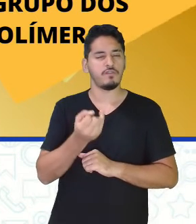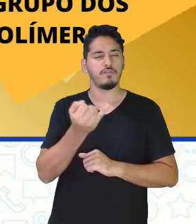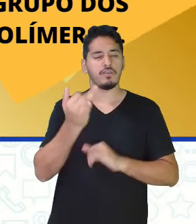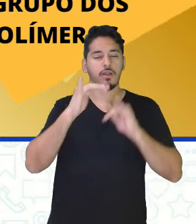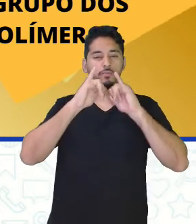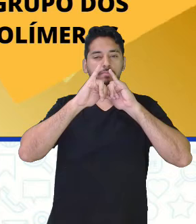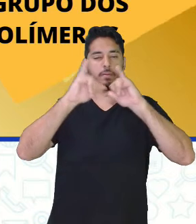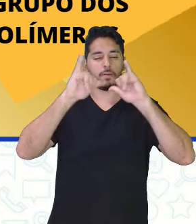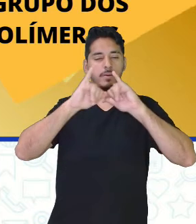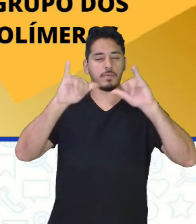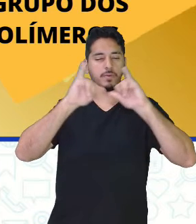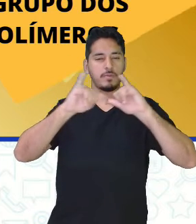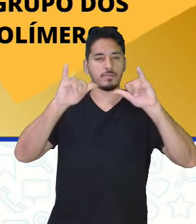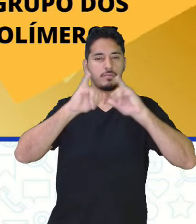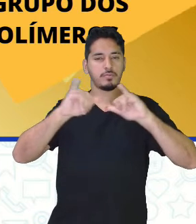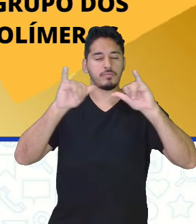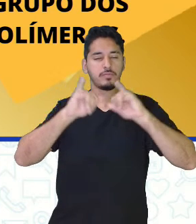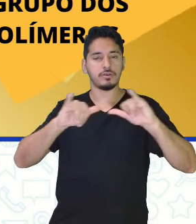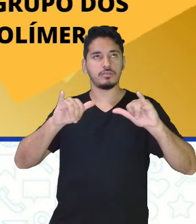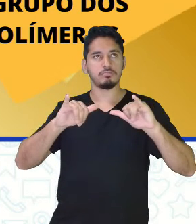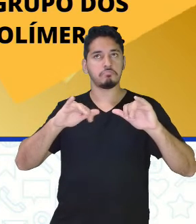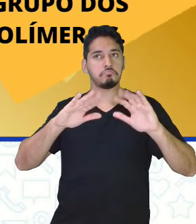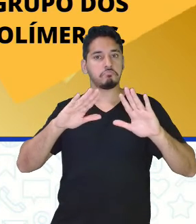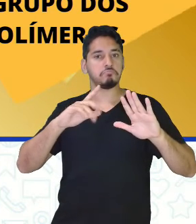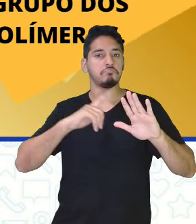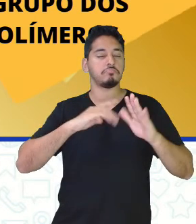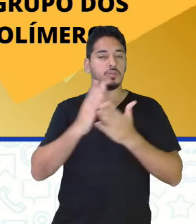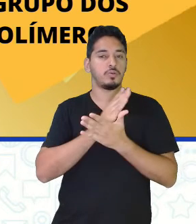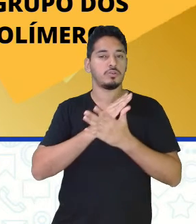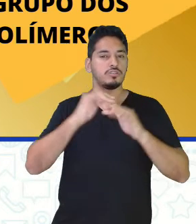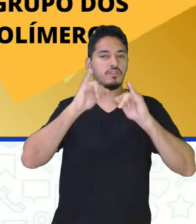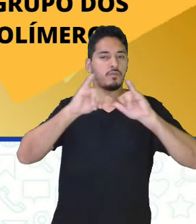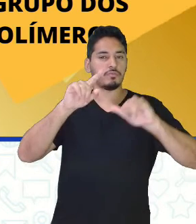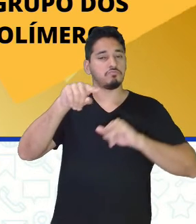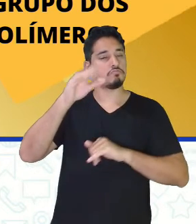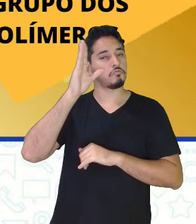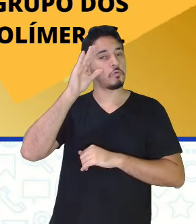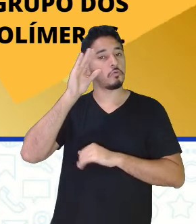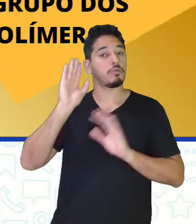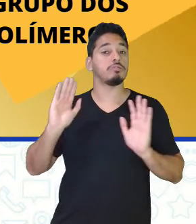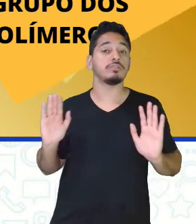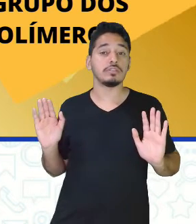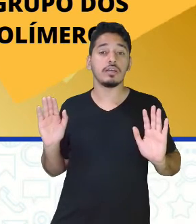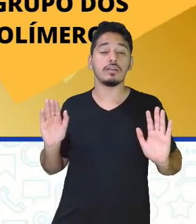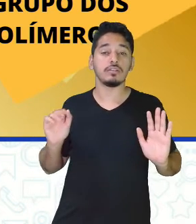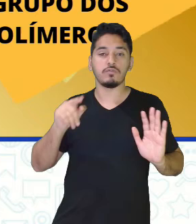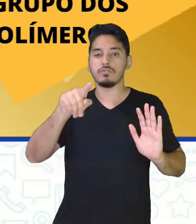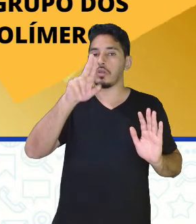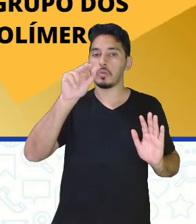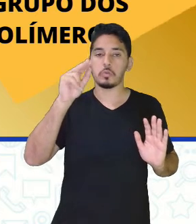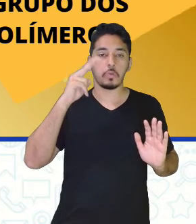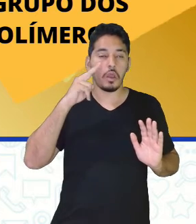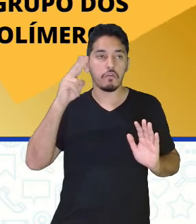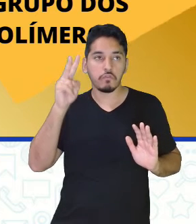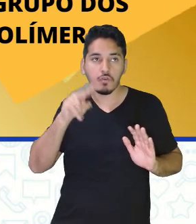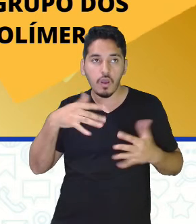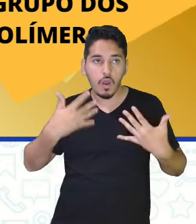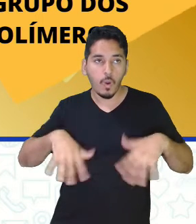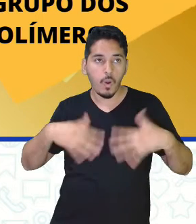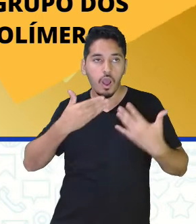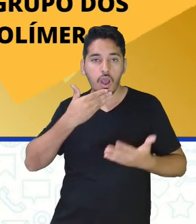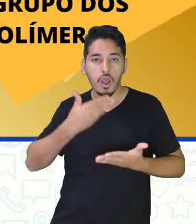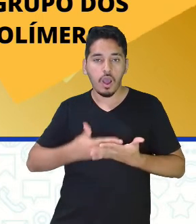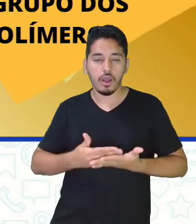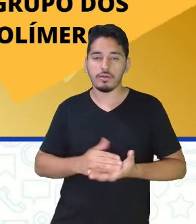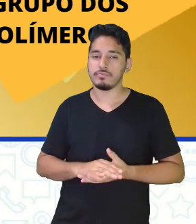de informações. Talvez tenha informações aqui que sejam curiosidades, que vocês não ouviram falar ainda.